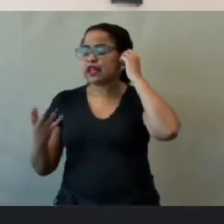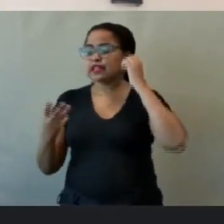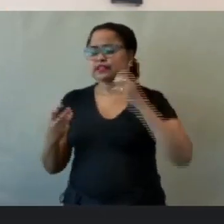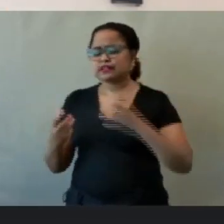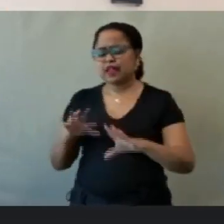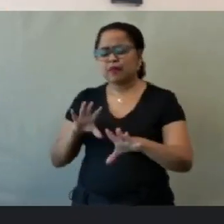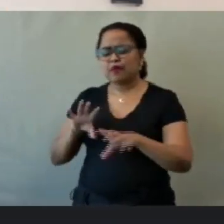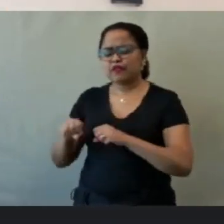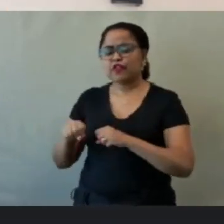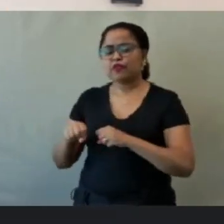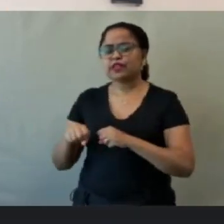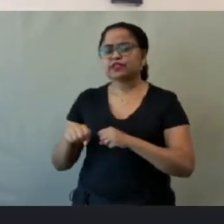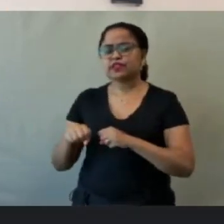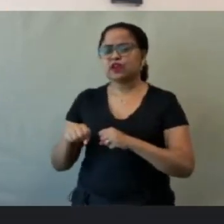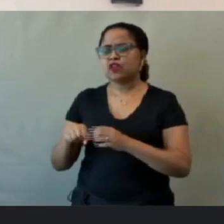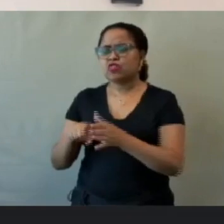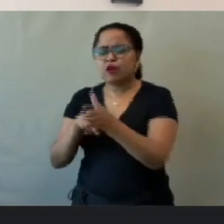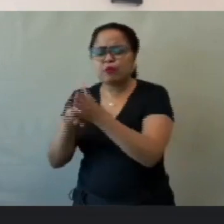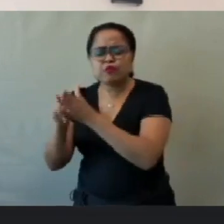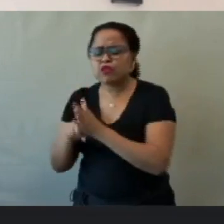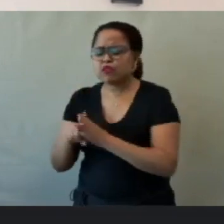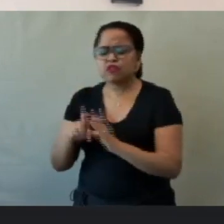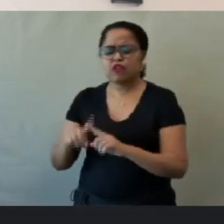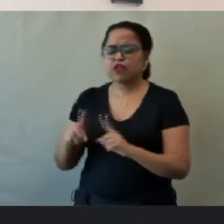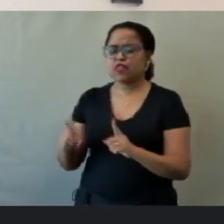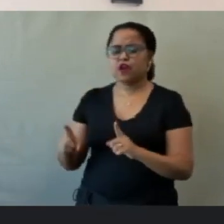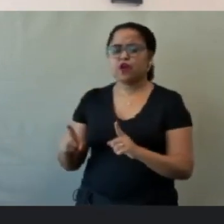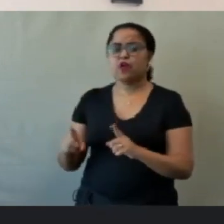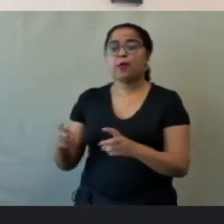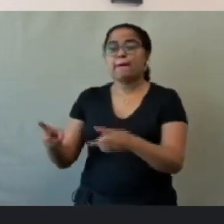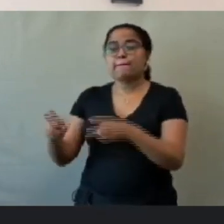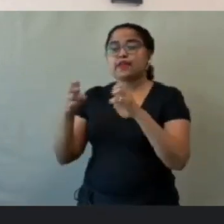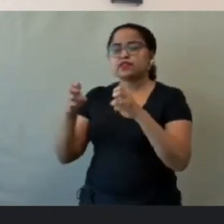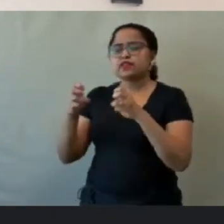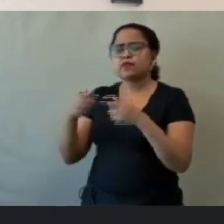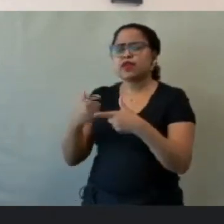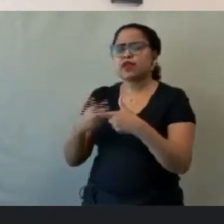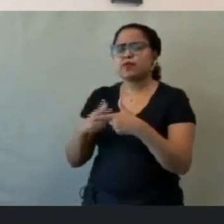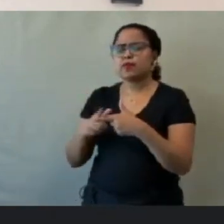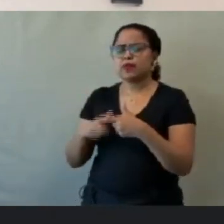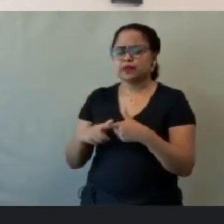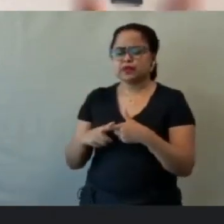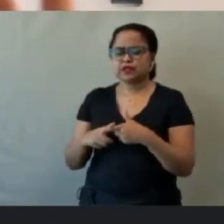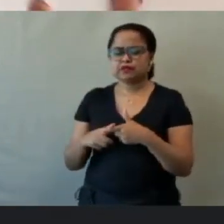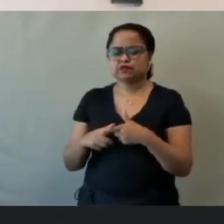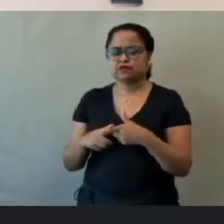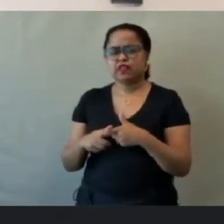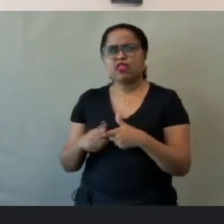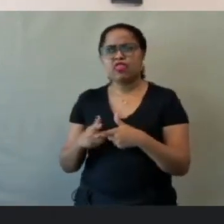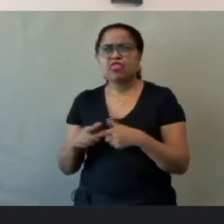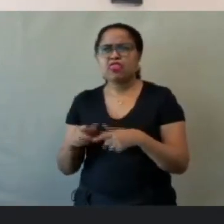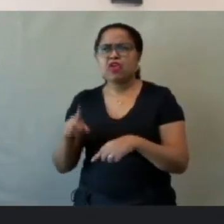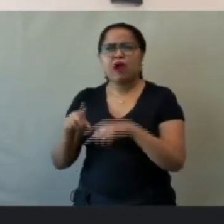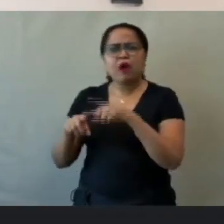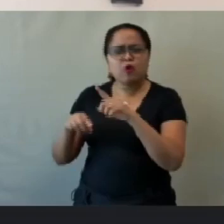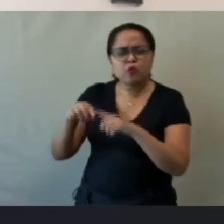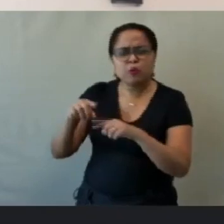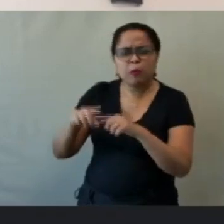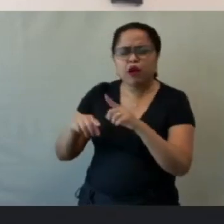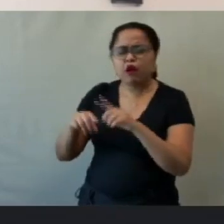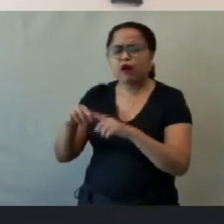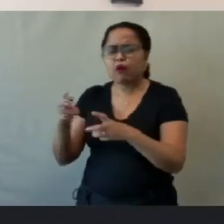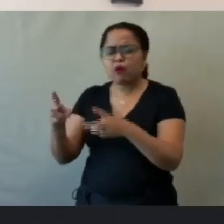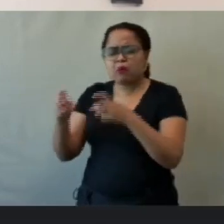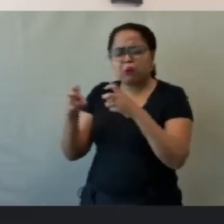para ele perceber que nós temos algum problema. Por exemplo, tem alguma coisa, ele vai perceber que tem alguma coisa